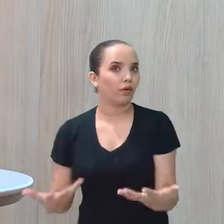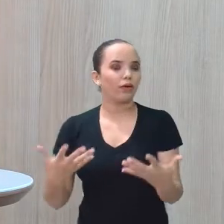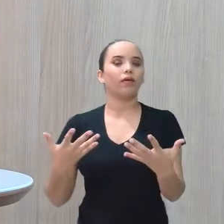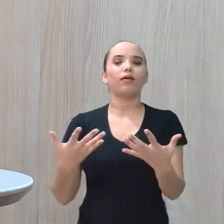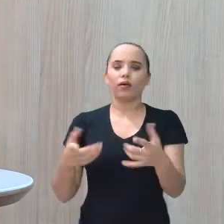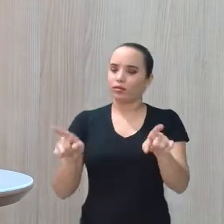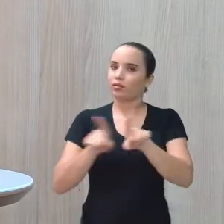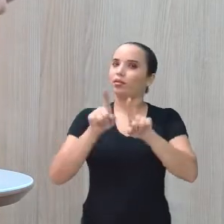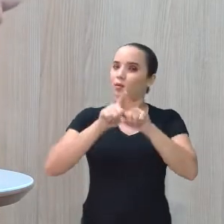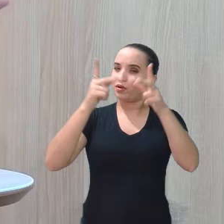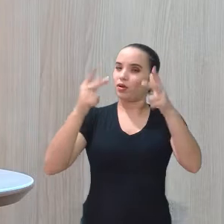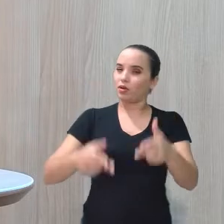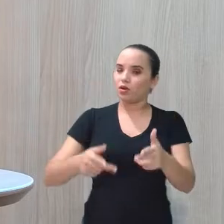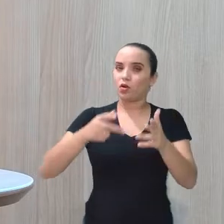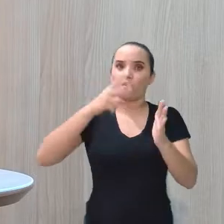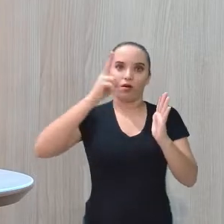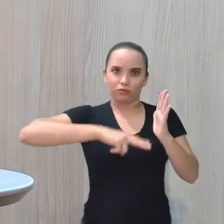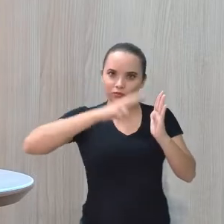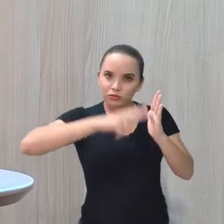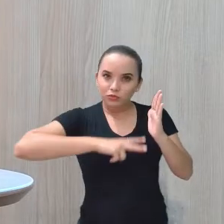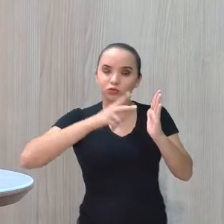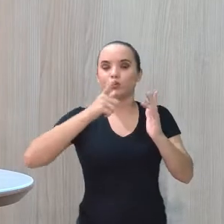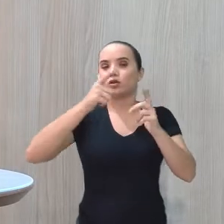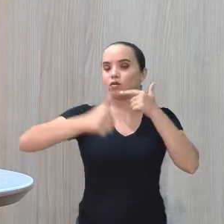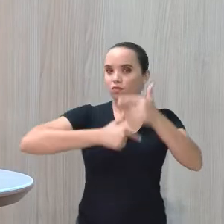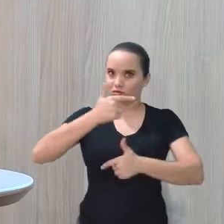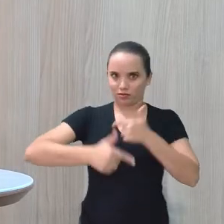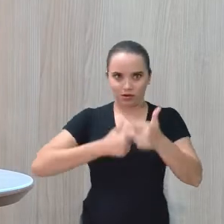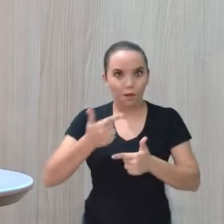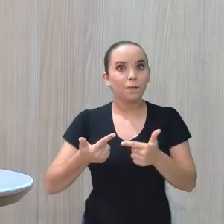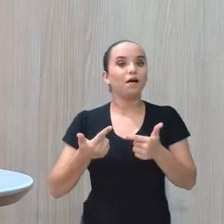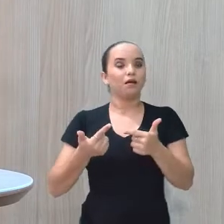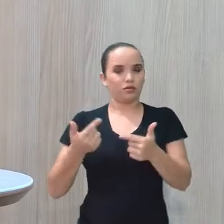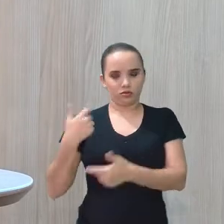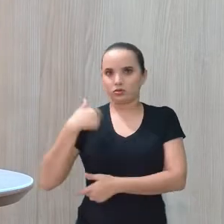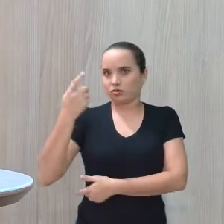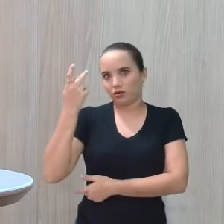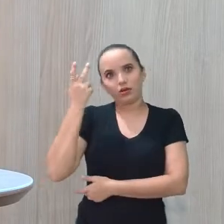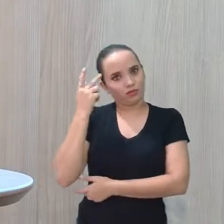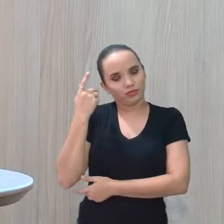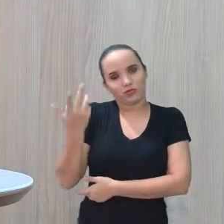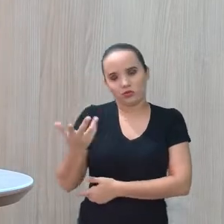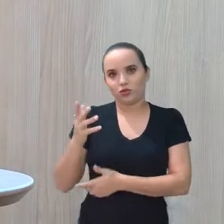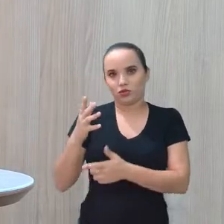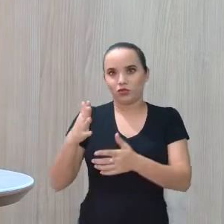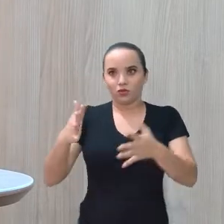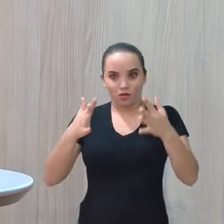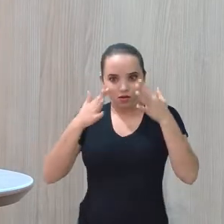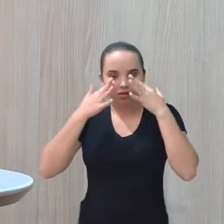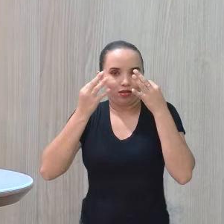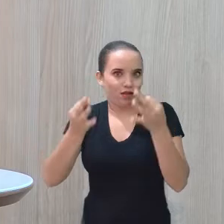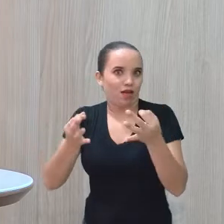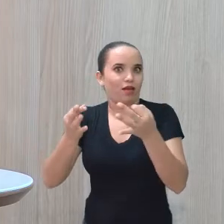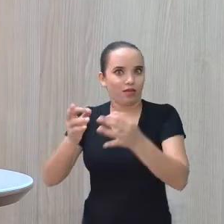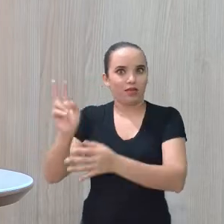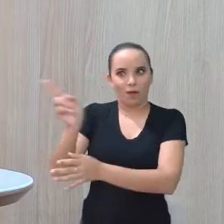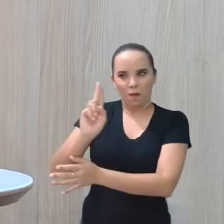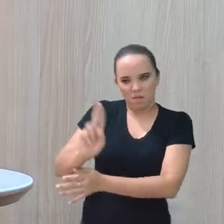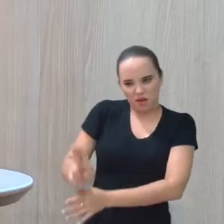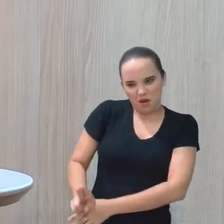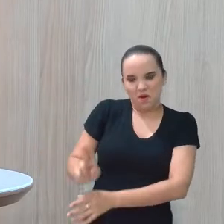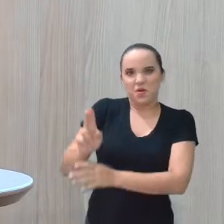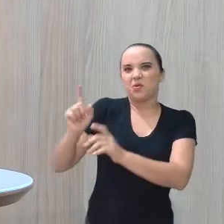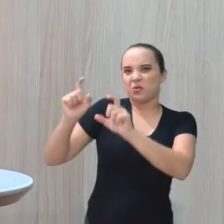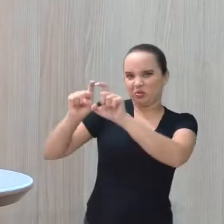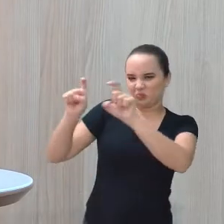livros também, os títulos dos trabalhos. Eu, normalmente, sou bem atraída pelos títulos, viu? Confesso que sou